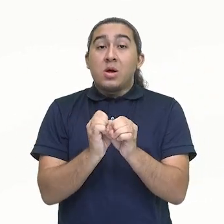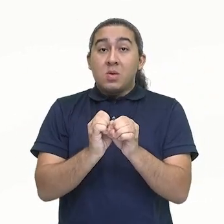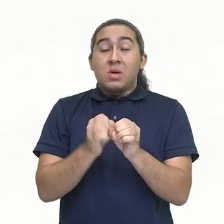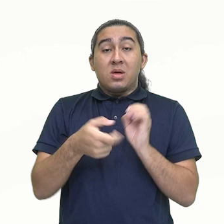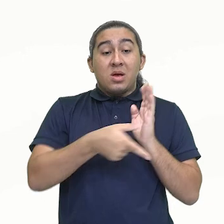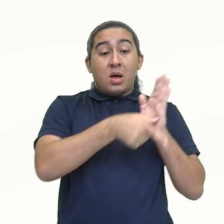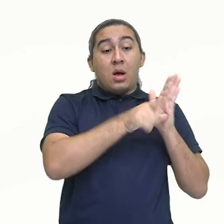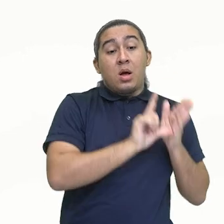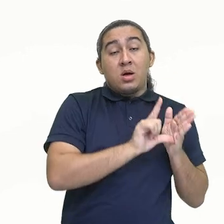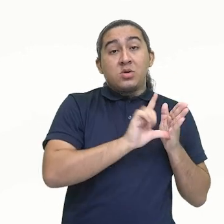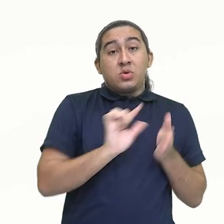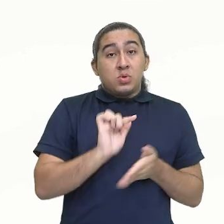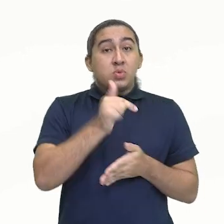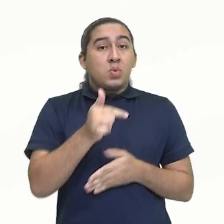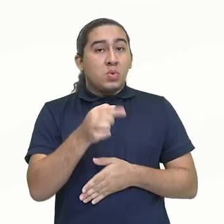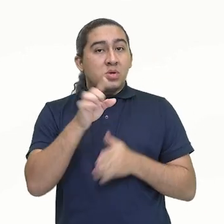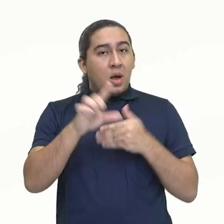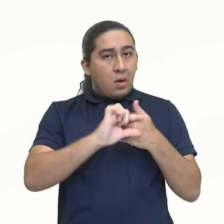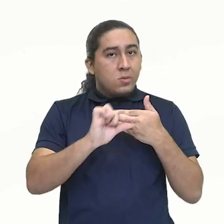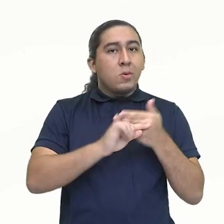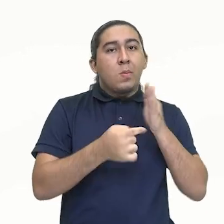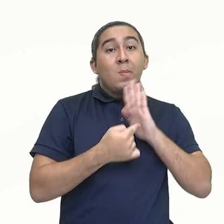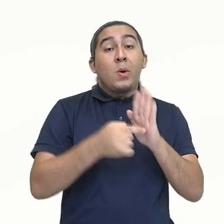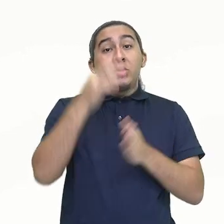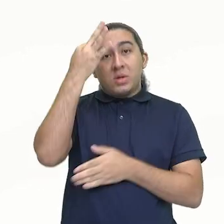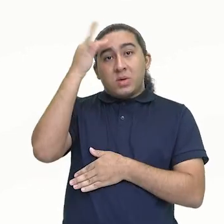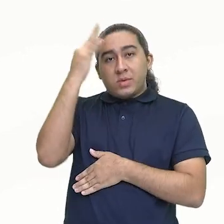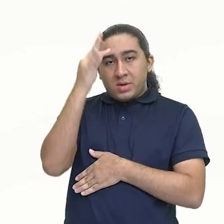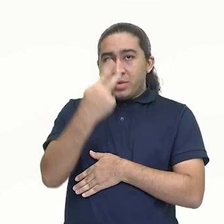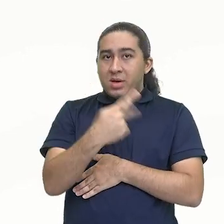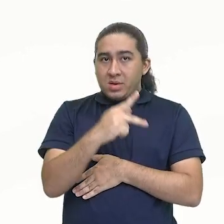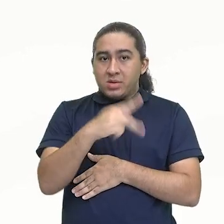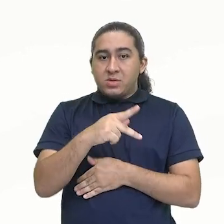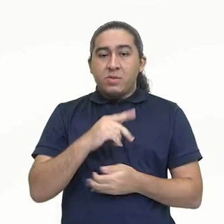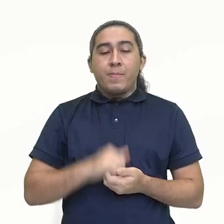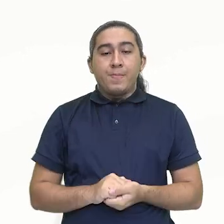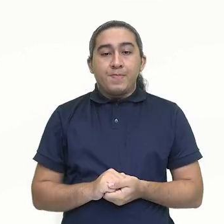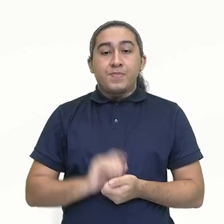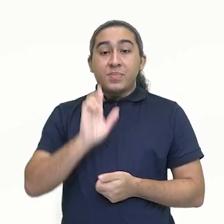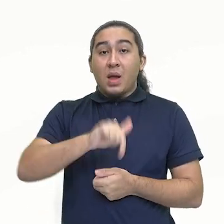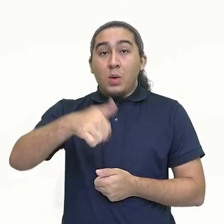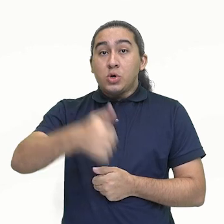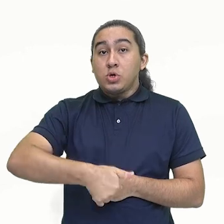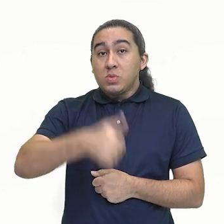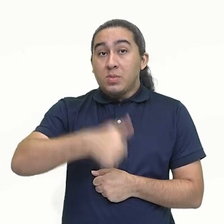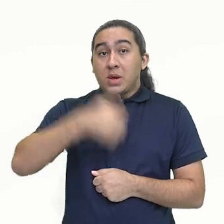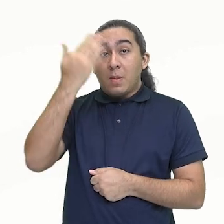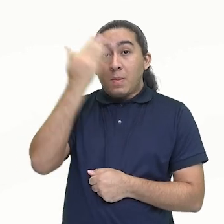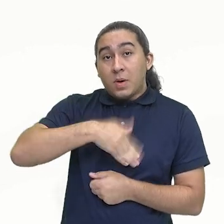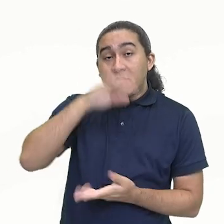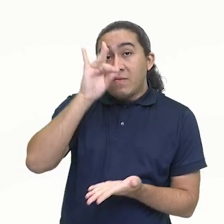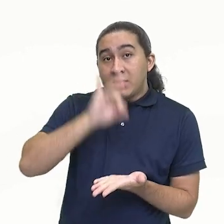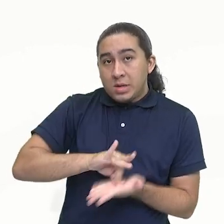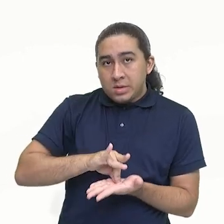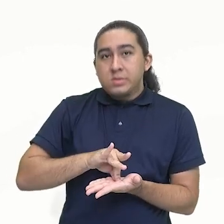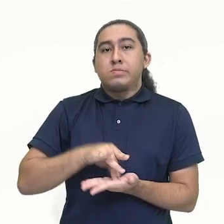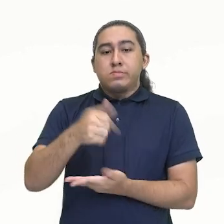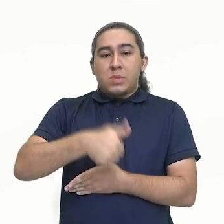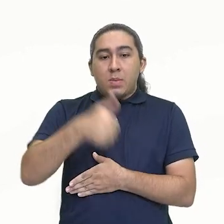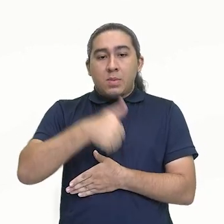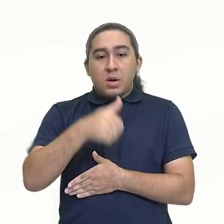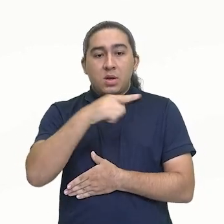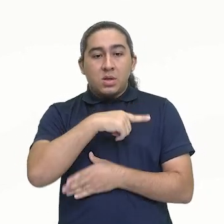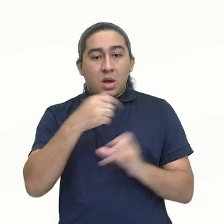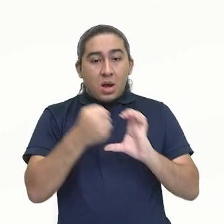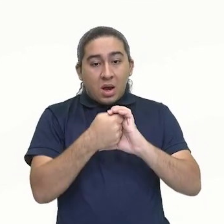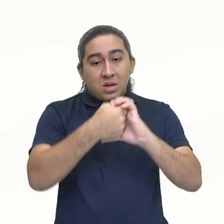Haldane postularam na sua teoria, né? Que seriam os primeiros resquícios, os primeiros fragmentos